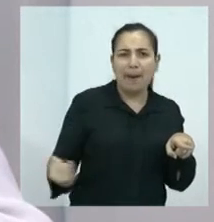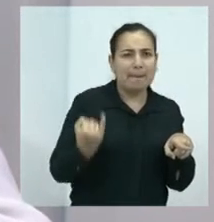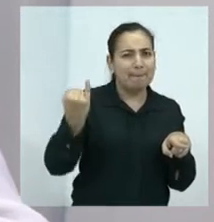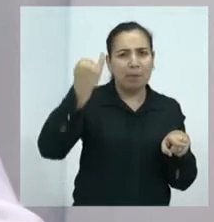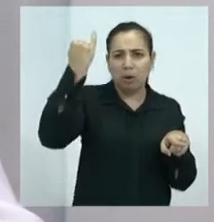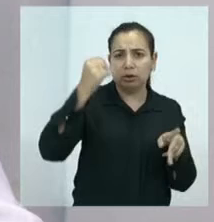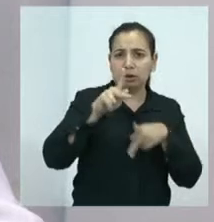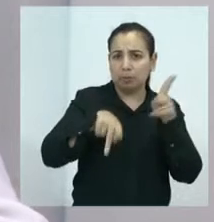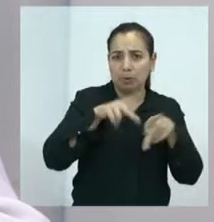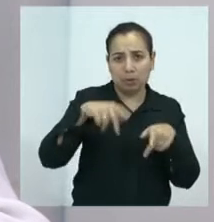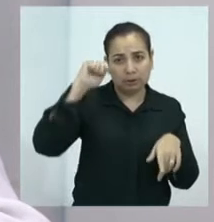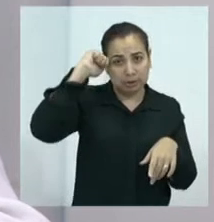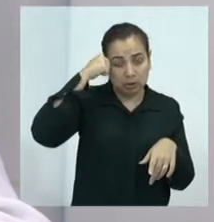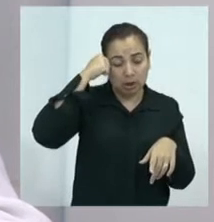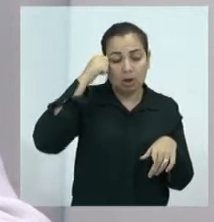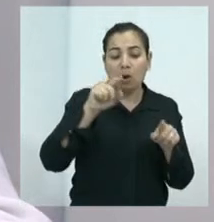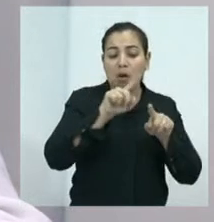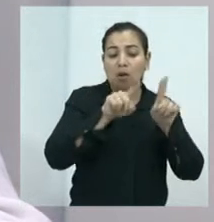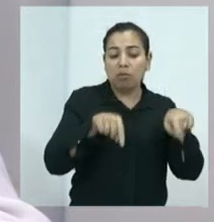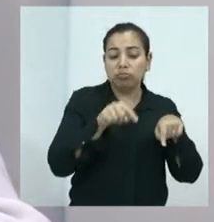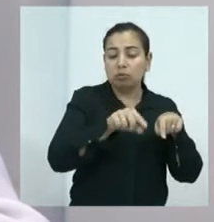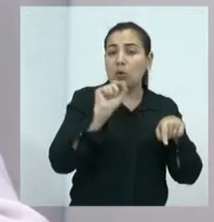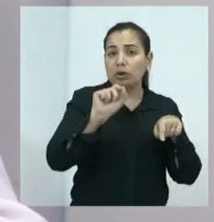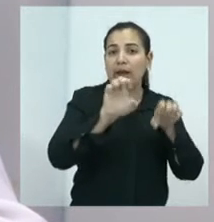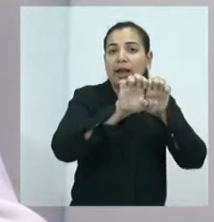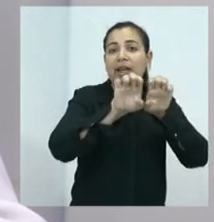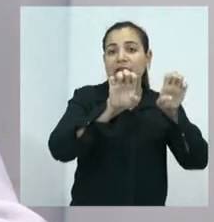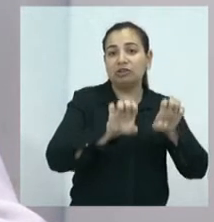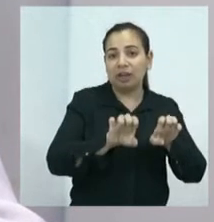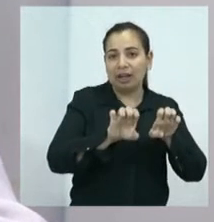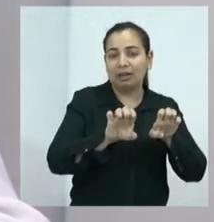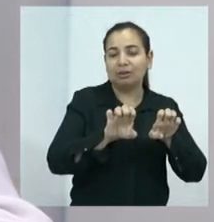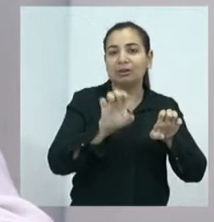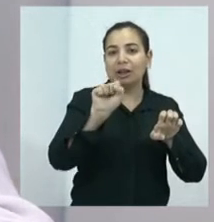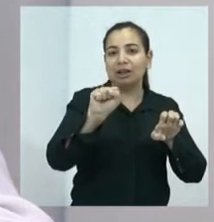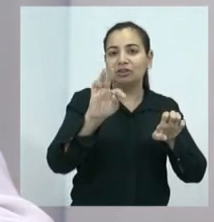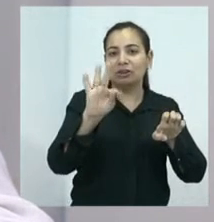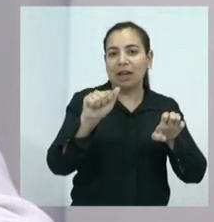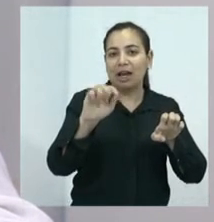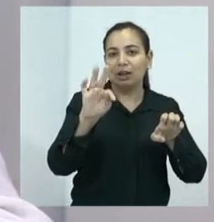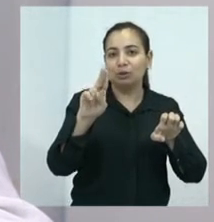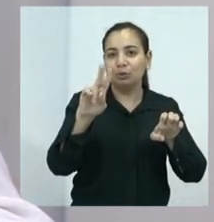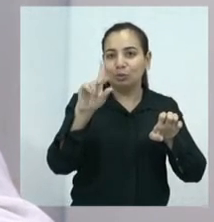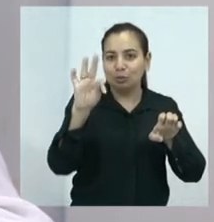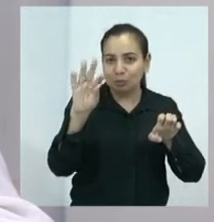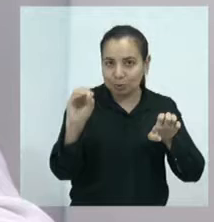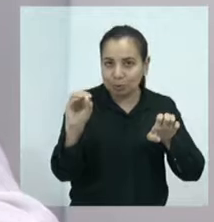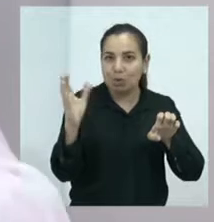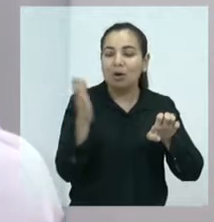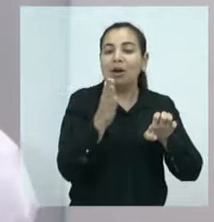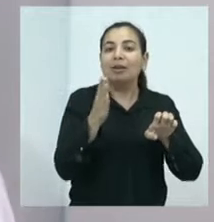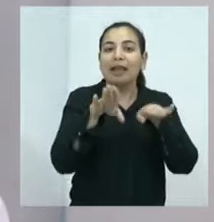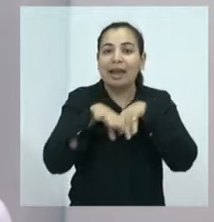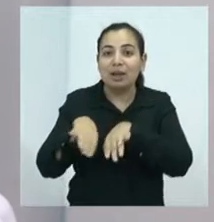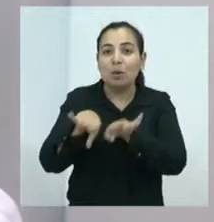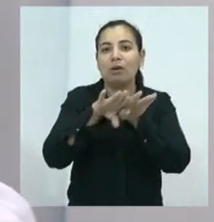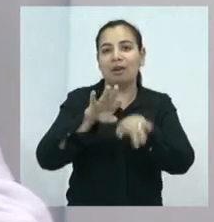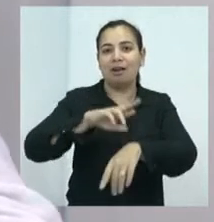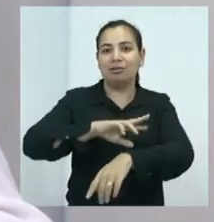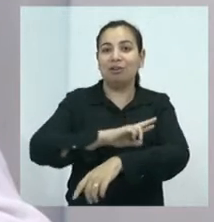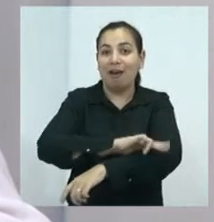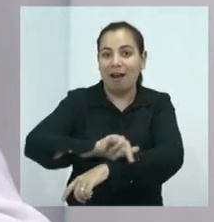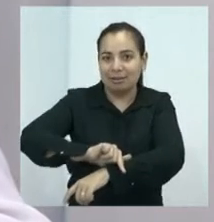de Fortaleza, que é regulamentar o Estatuto da Igualdade Racial. Então, a partir do momento que o município regulamenta